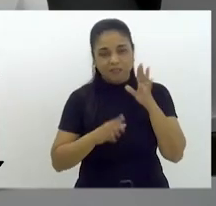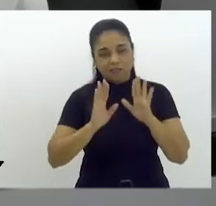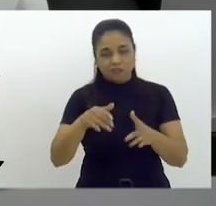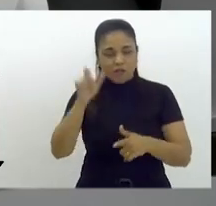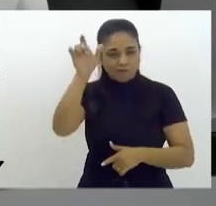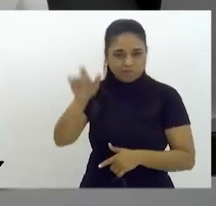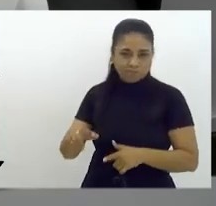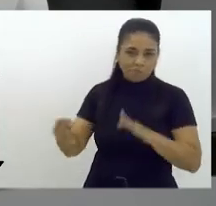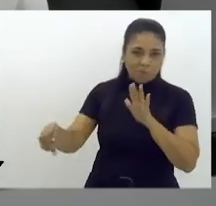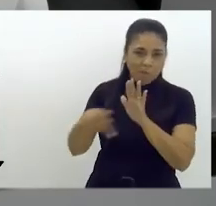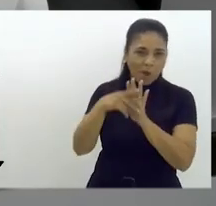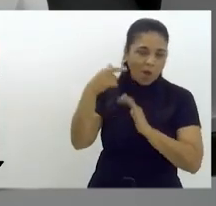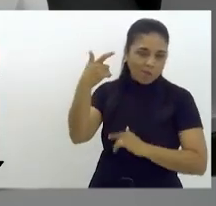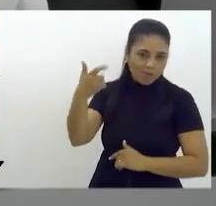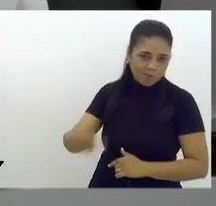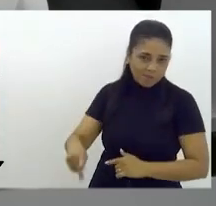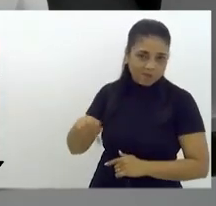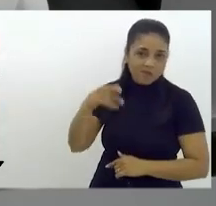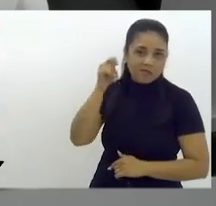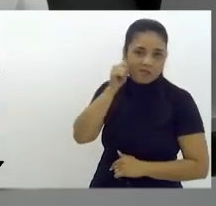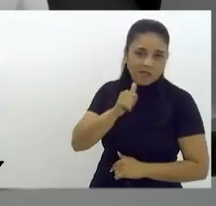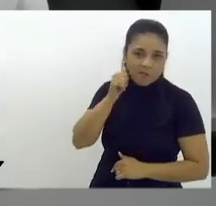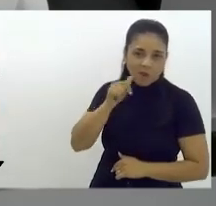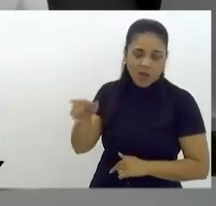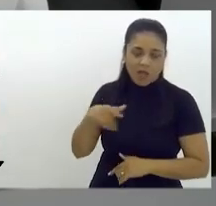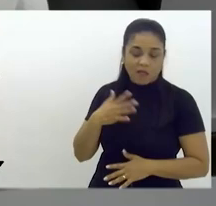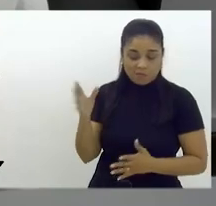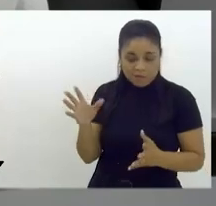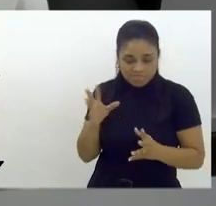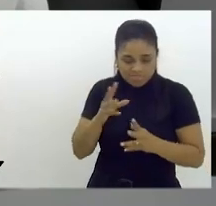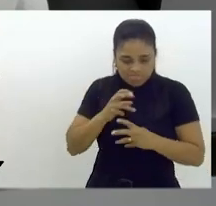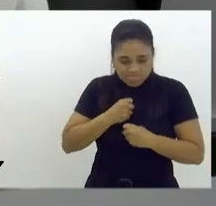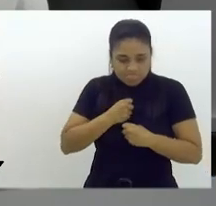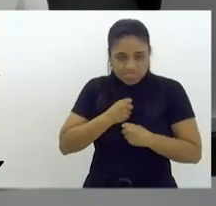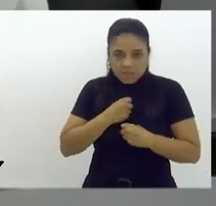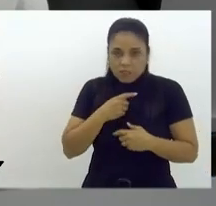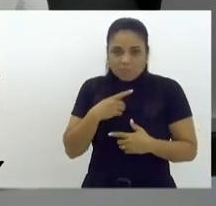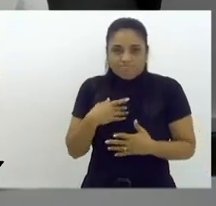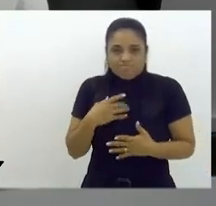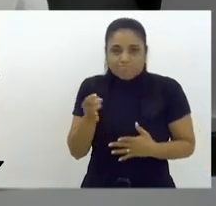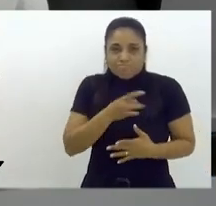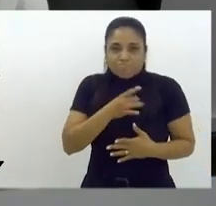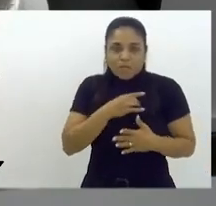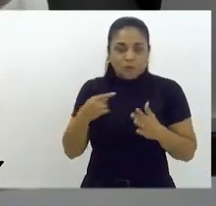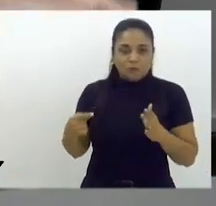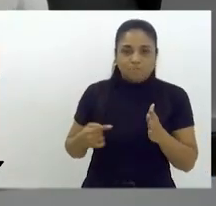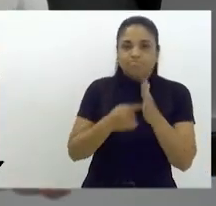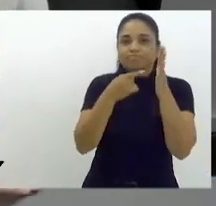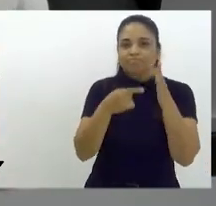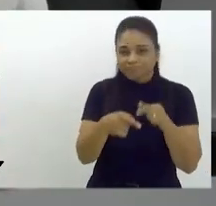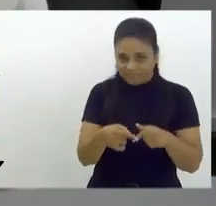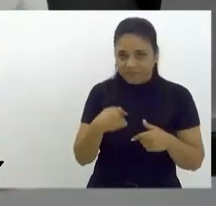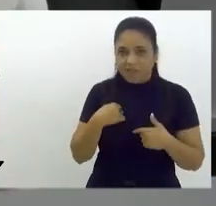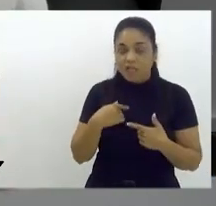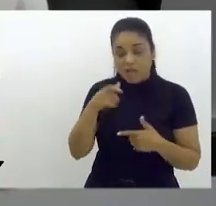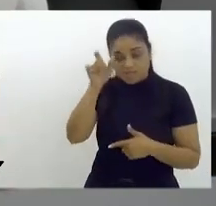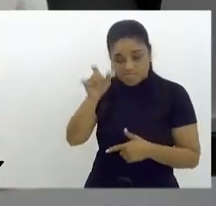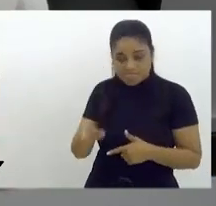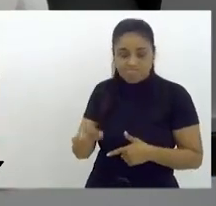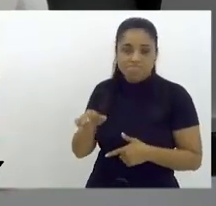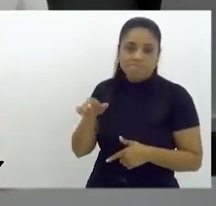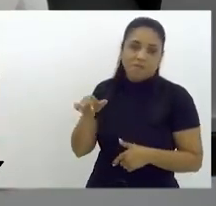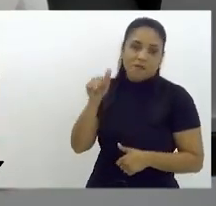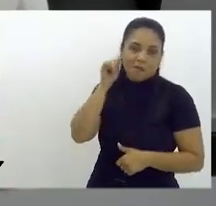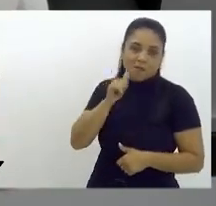sobre a mulher e fazem com que ela desencorajam que a mulher denuncie e façam que as coisas sejam mais graves em cima da mulher né